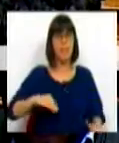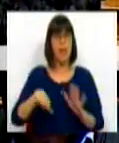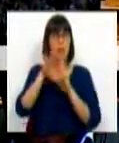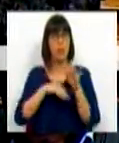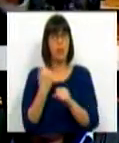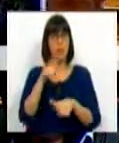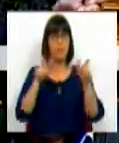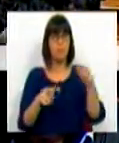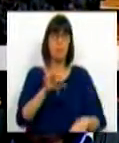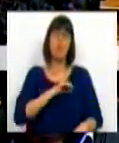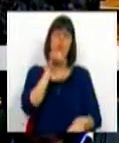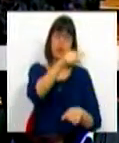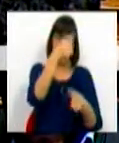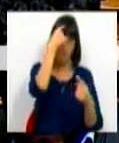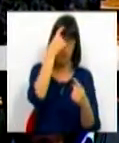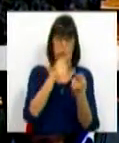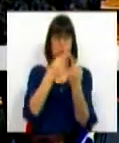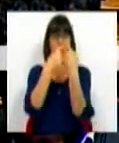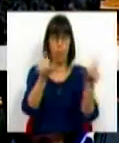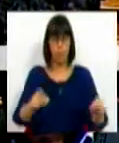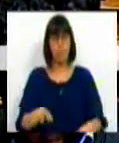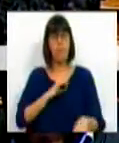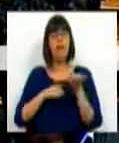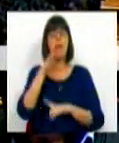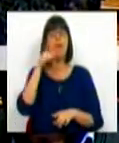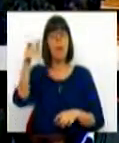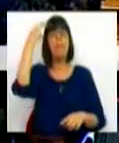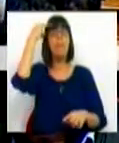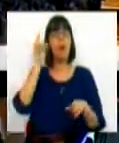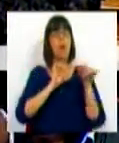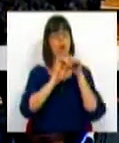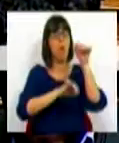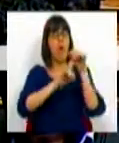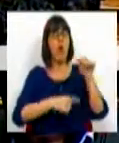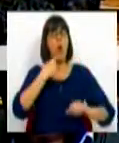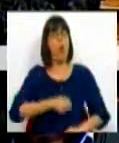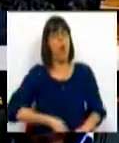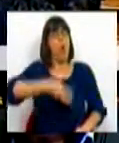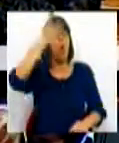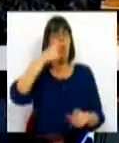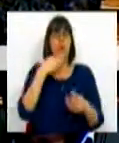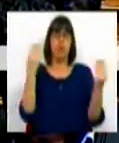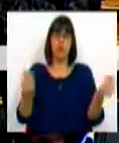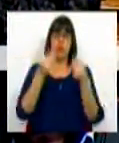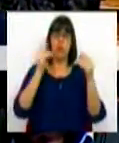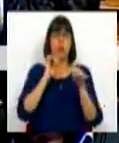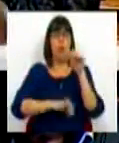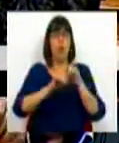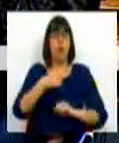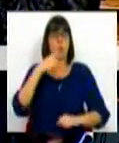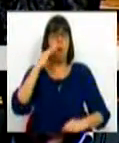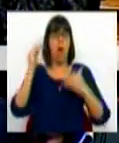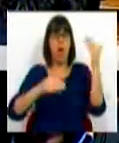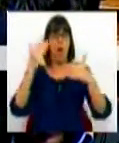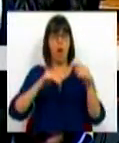condições dos trabalhadores. Os senhores deputados pensam o oposto. Os senhores deputados pensam que qualificámos a mais. Qualificámos a mais os jovens, qualificámos a mais os